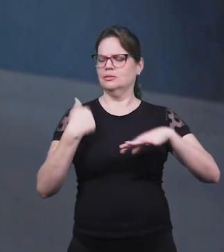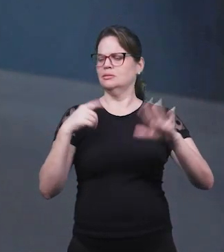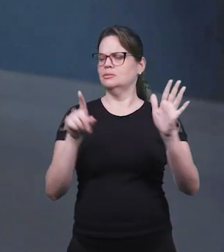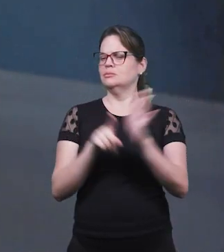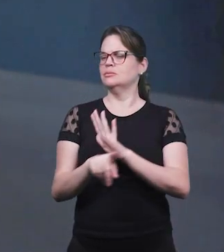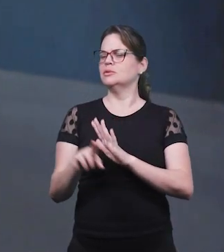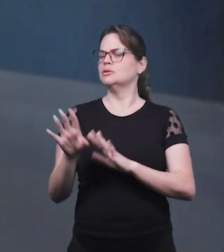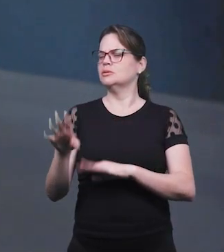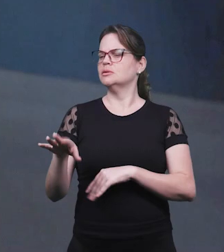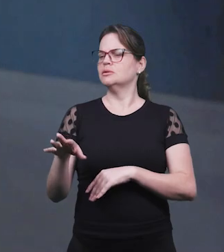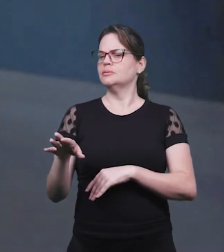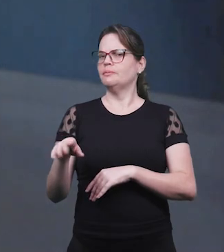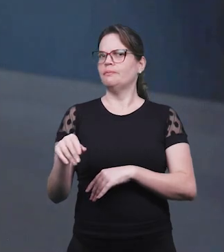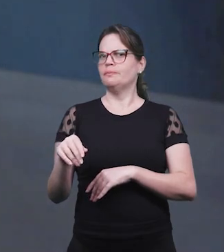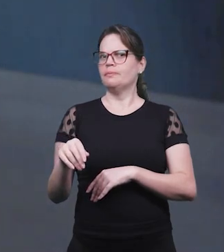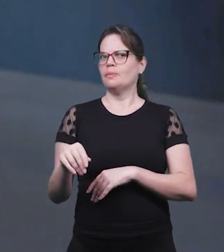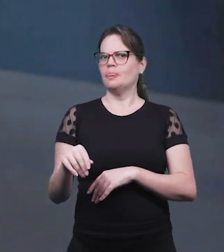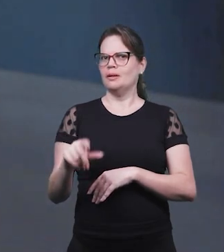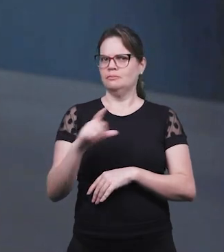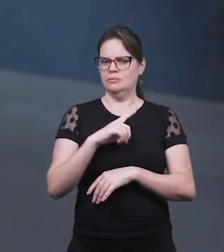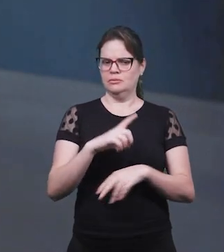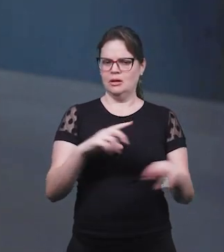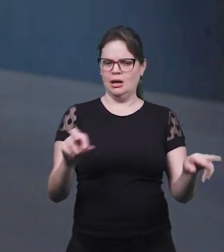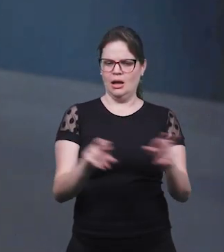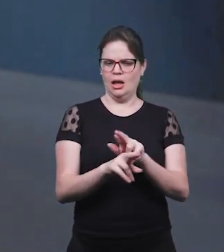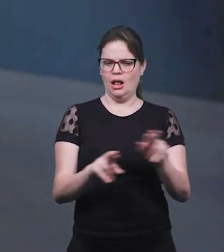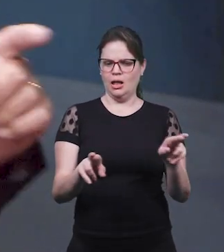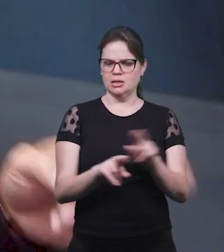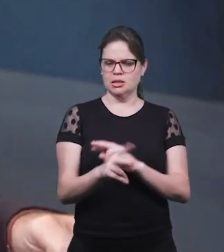perguntei, por acaso tem relação